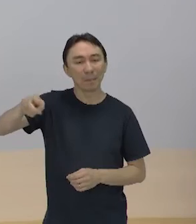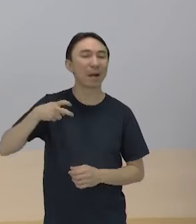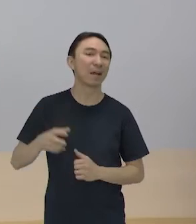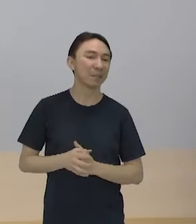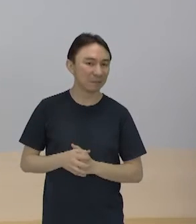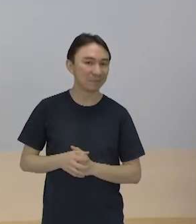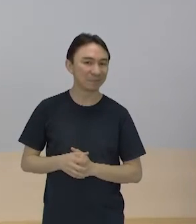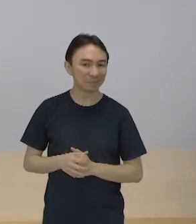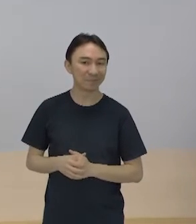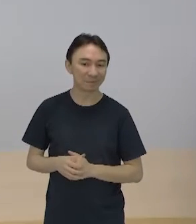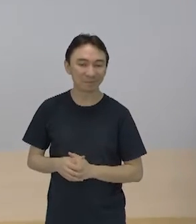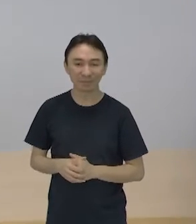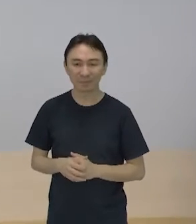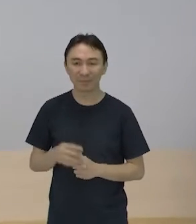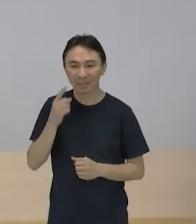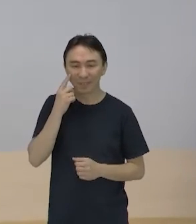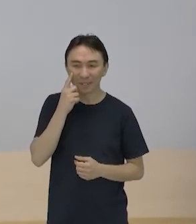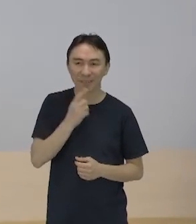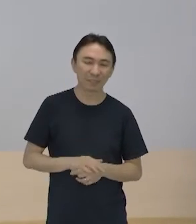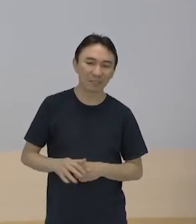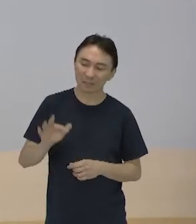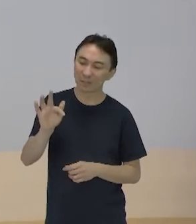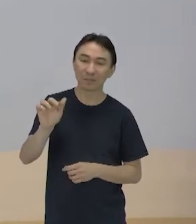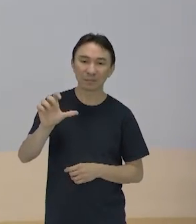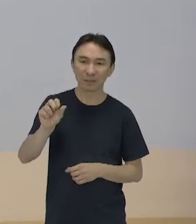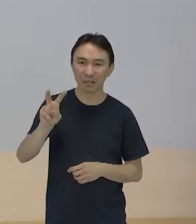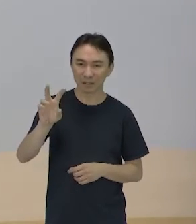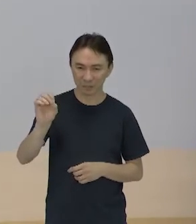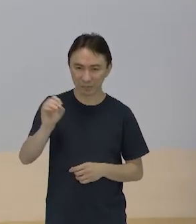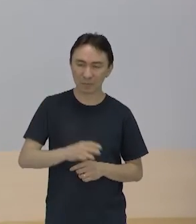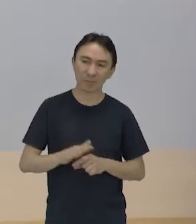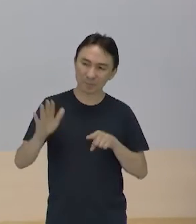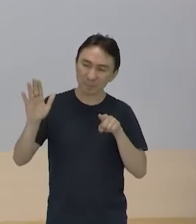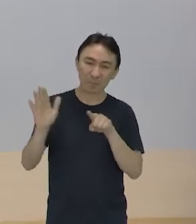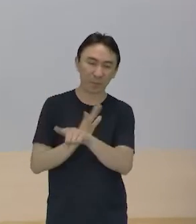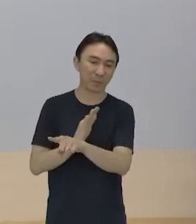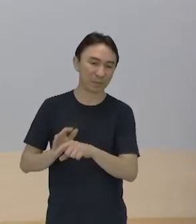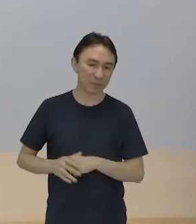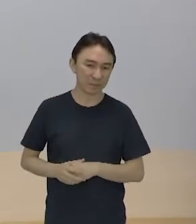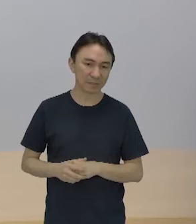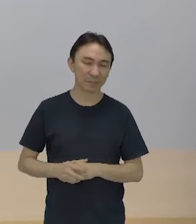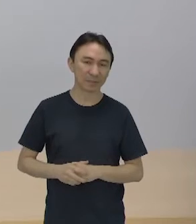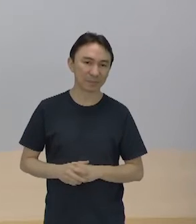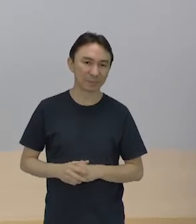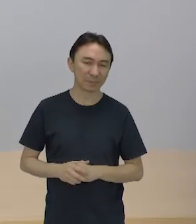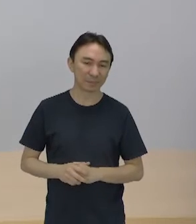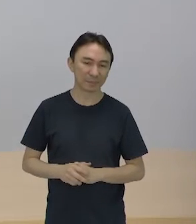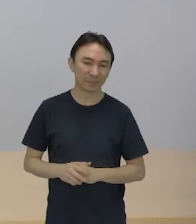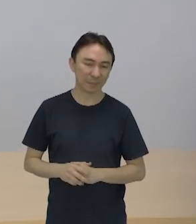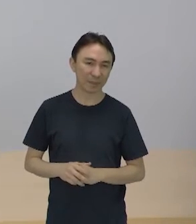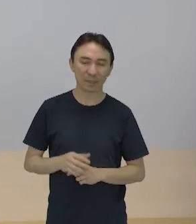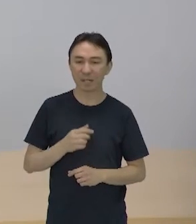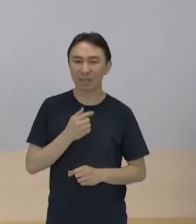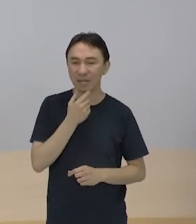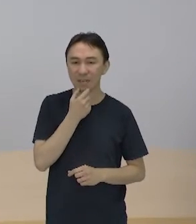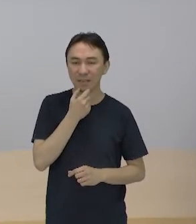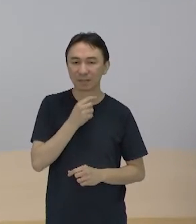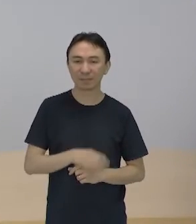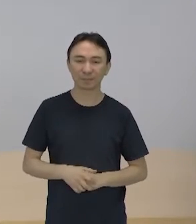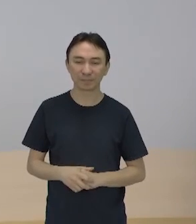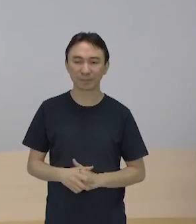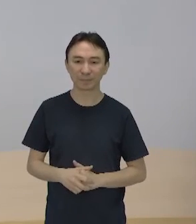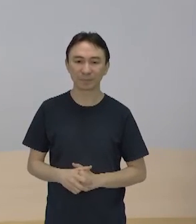perguntando, what is cooler to translate, X-Men or Spider-Man?